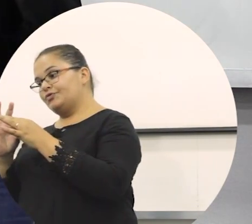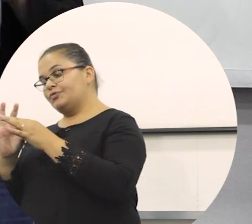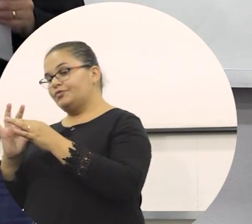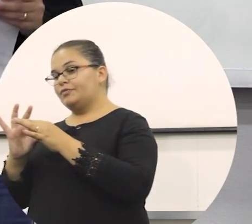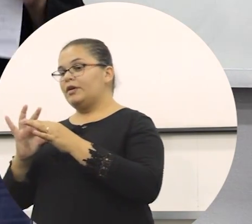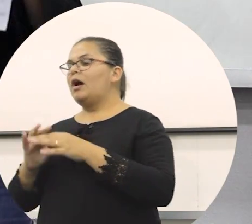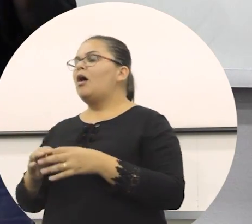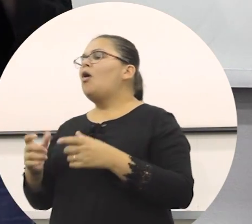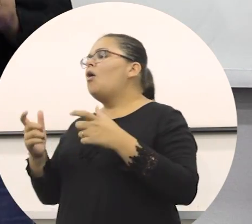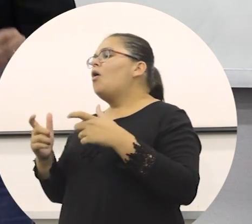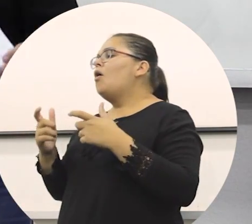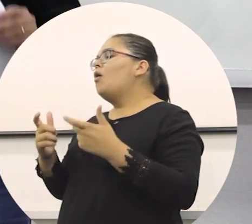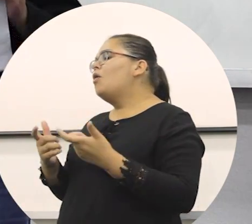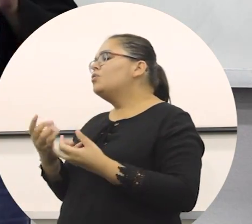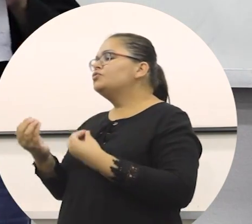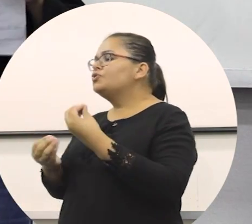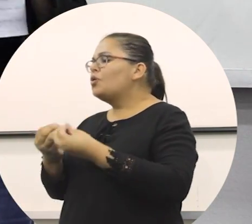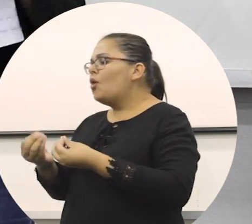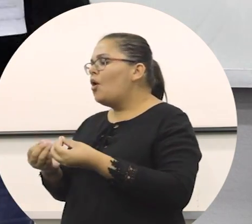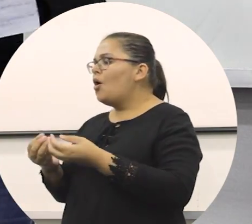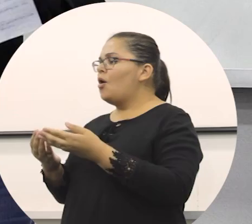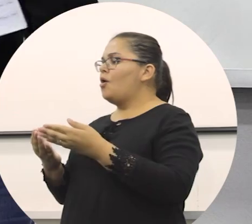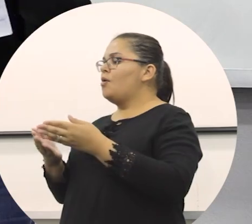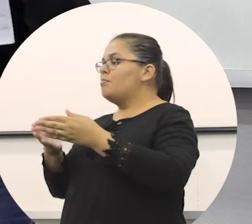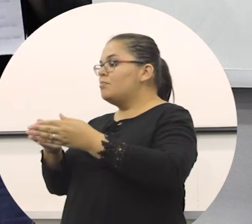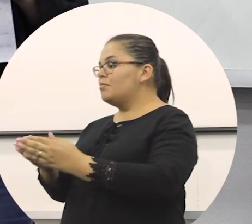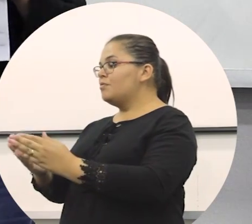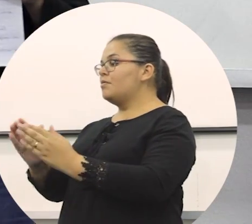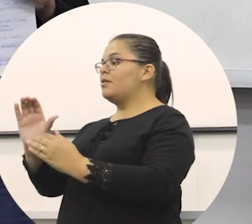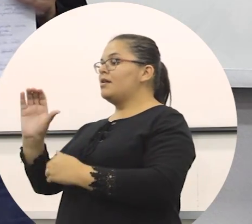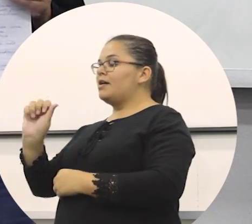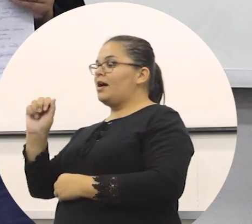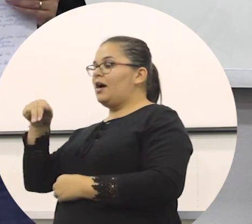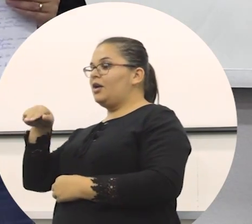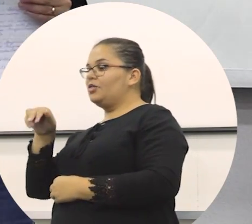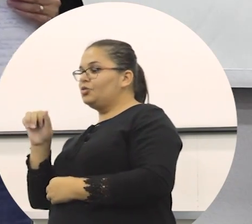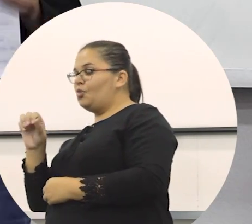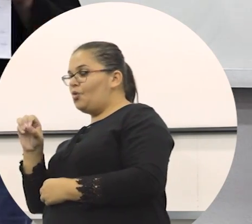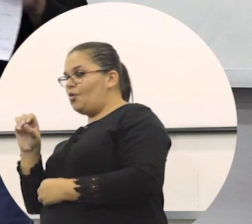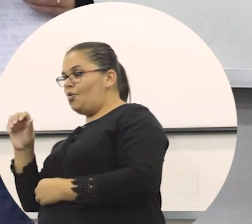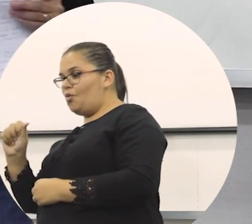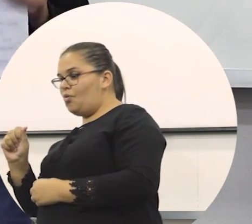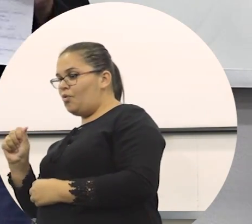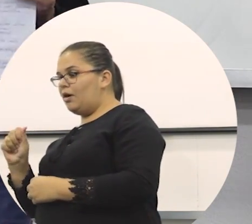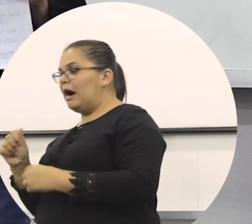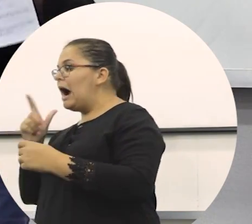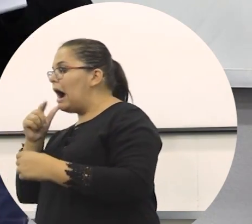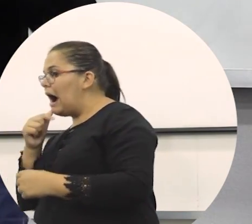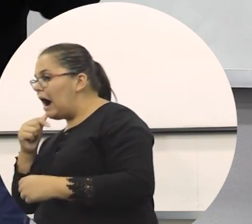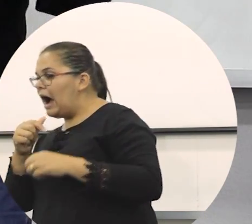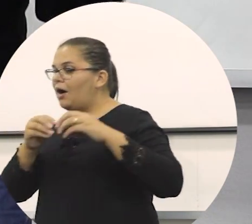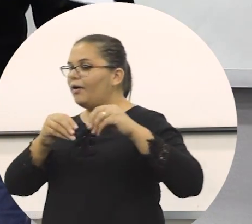espaço, canoa. Onde é que fica a canoa vai, onde que funciona aquele objeto? Ah, é na água, tal, fez todo um